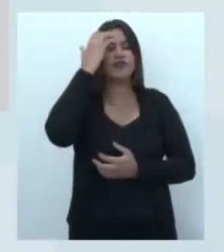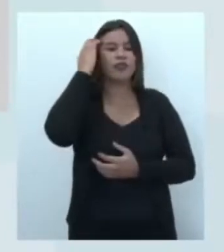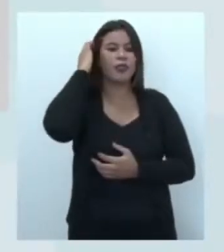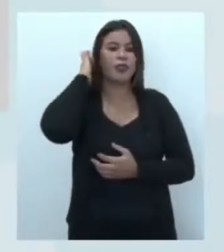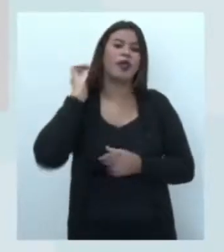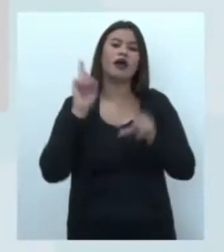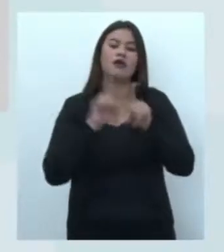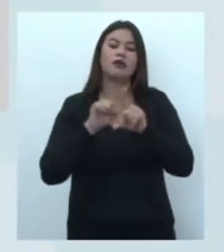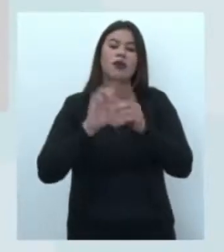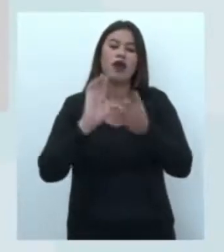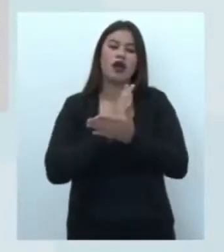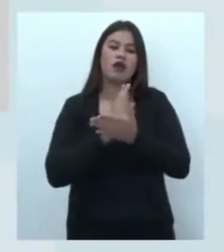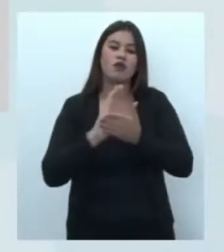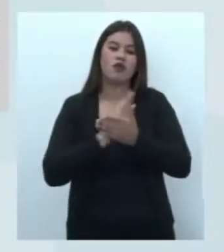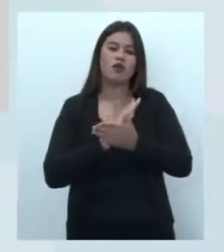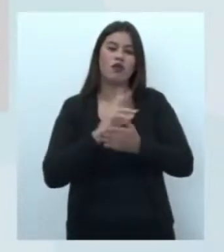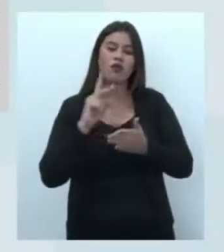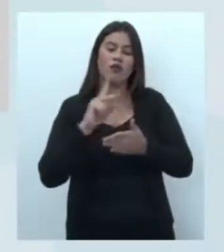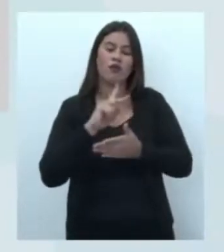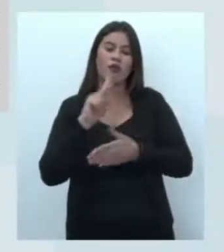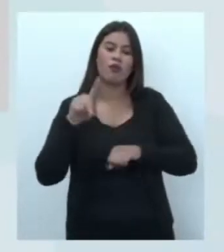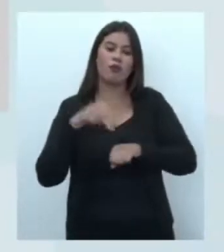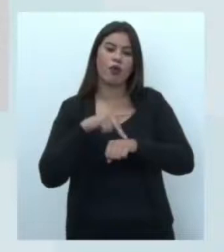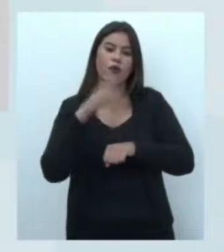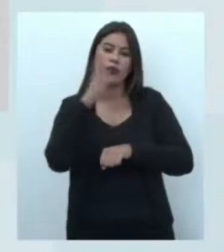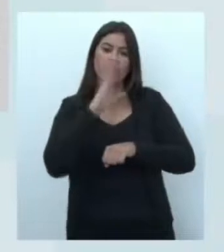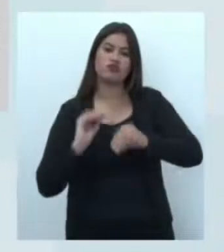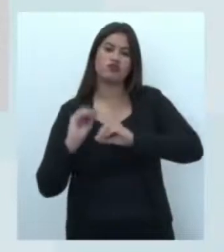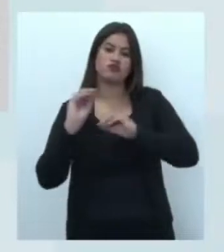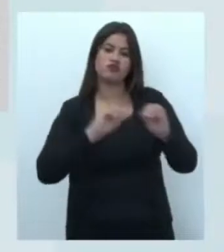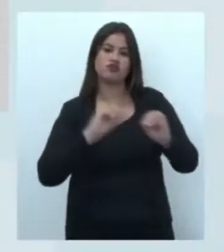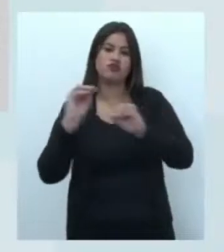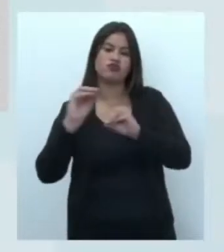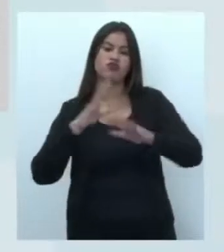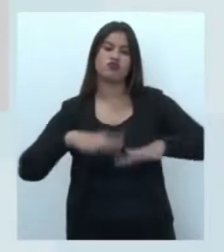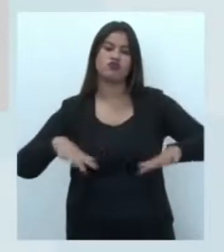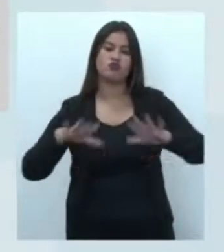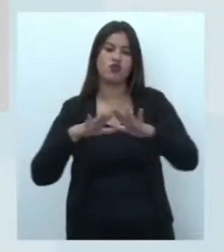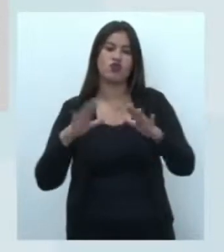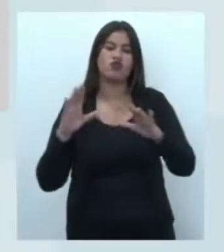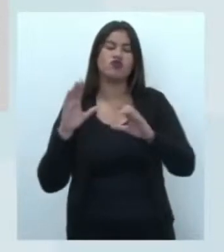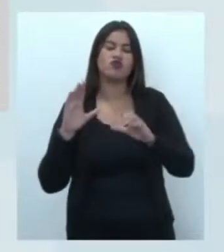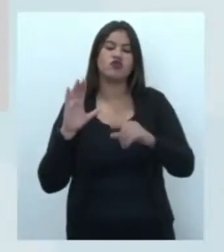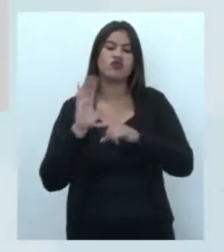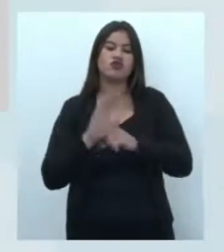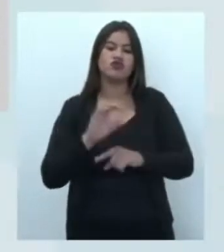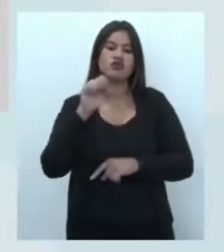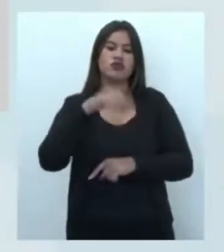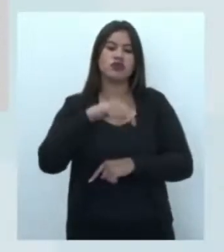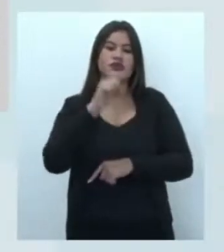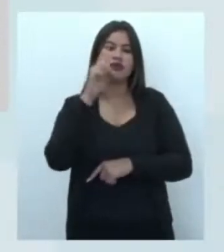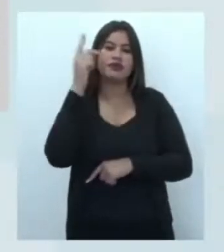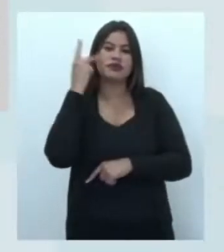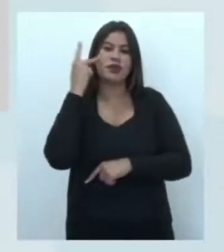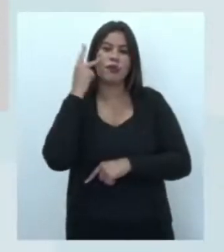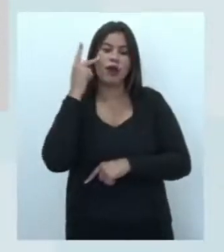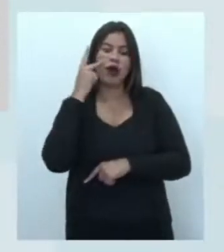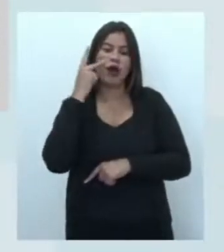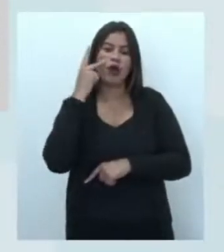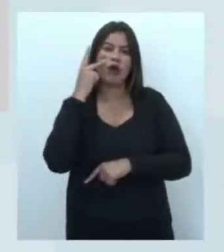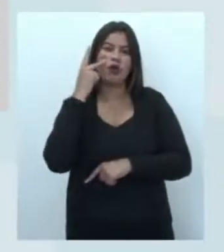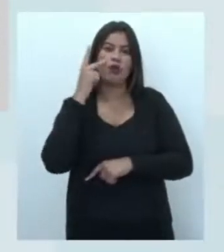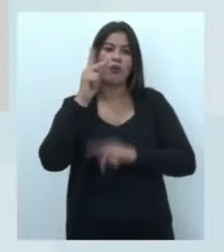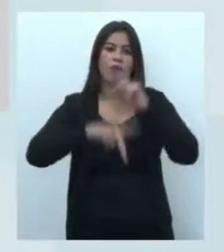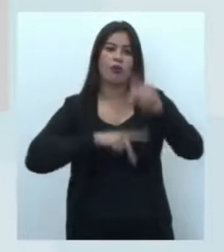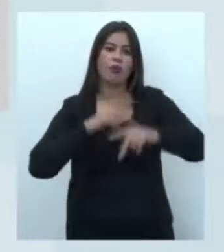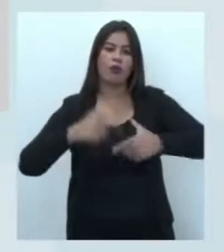Brasil para viver por aqui. Todos juntos fazem do estado mais populoso do Brasil um lugar rico em